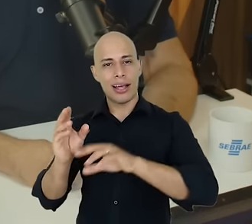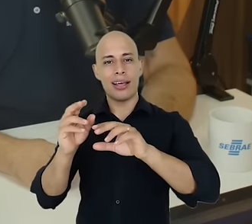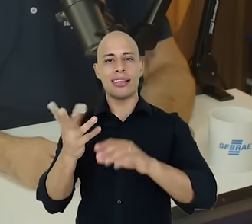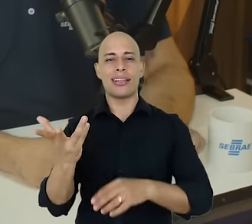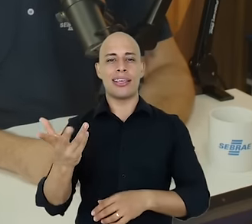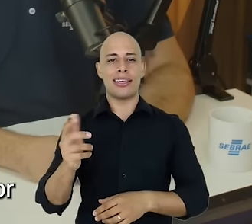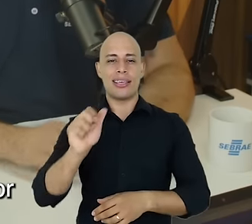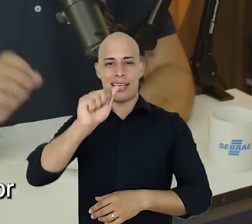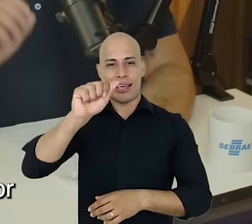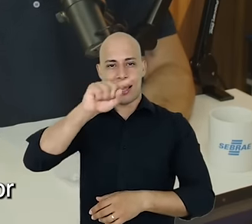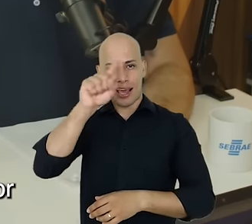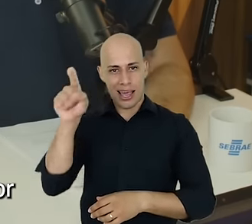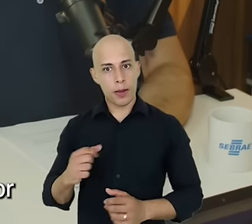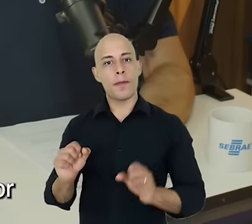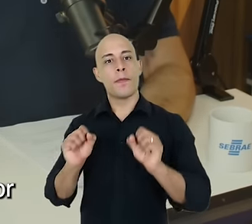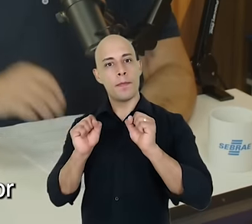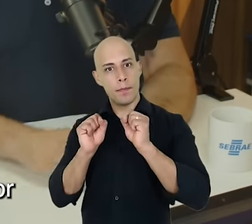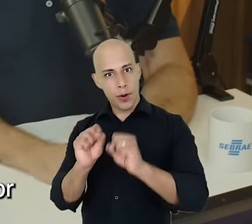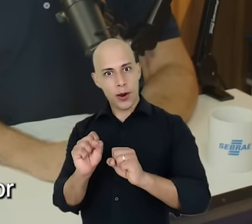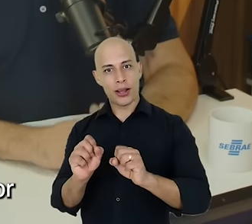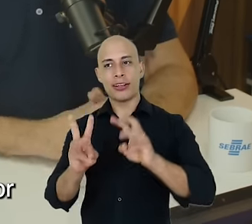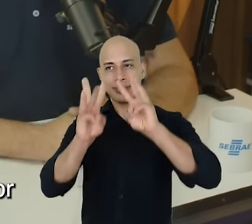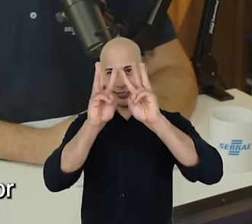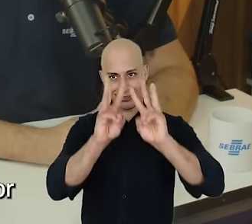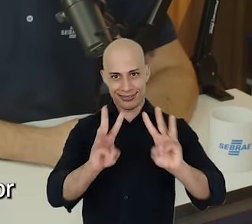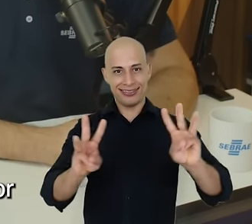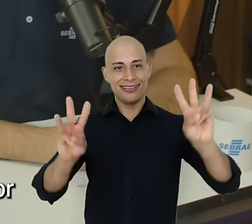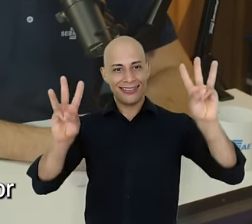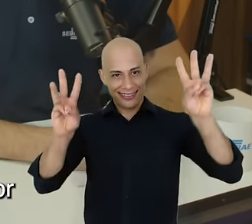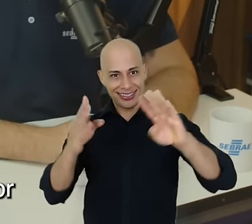nosso e-mail lá suporte emissores @bispo